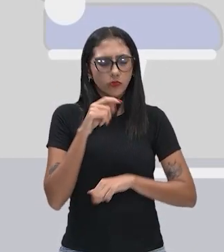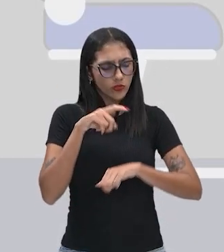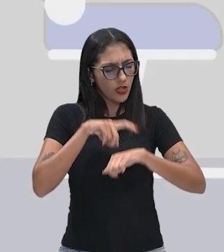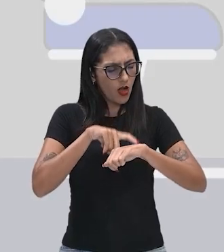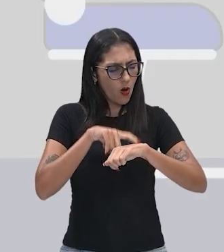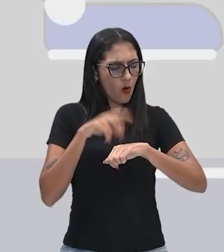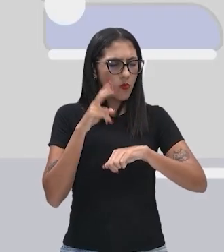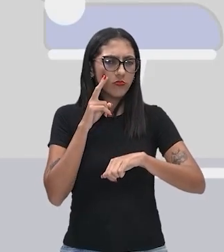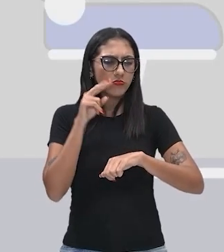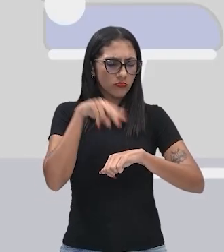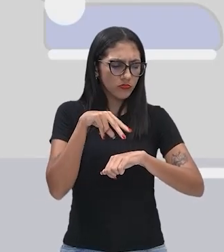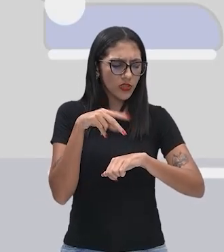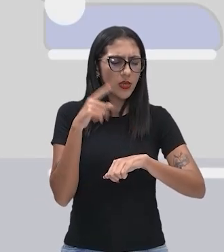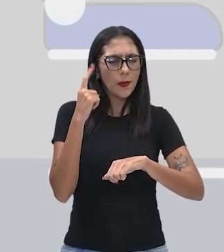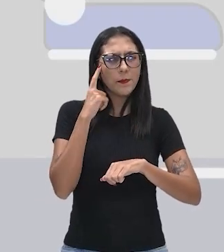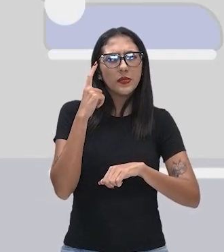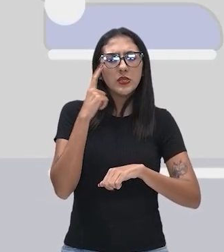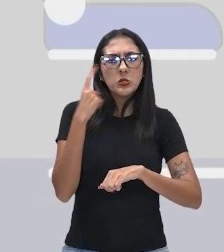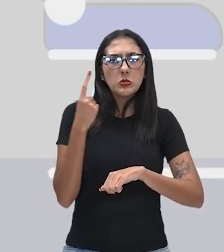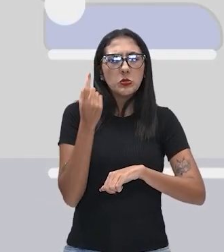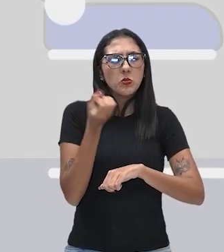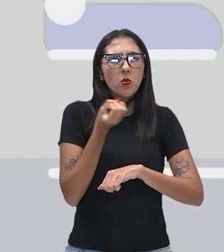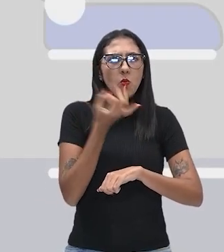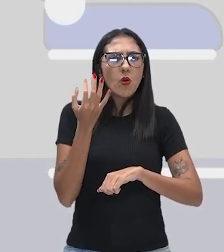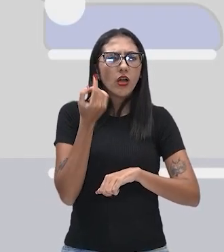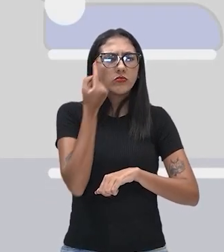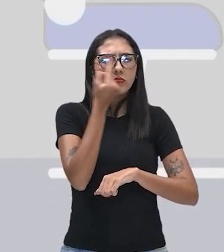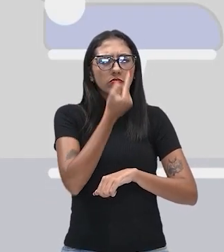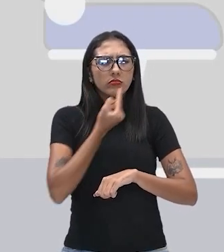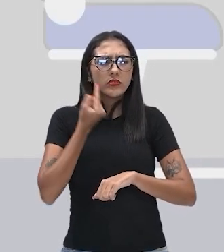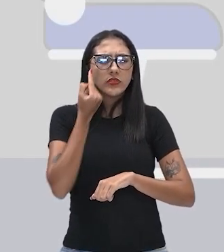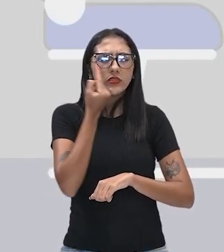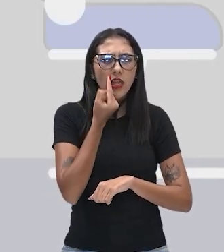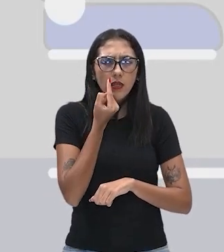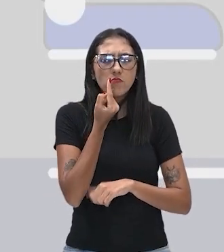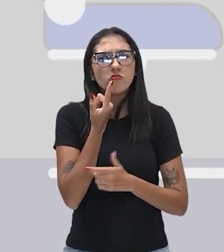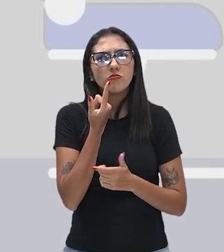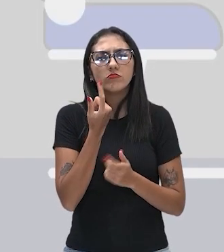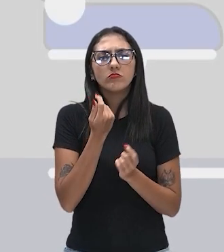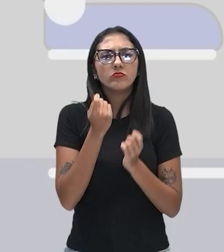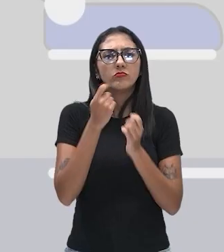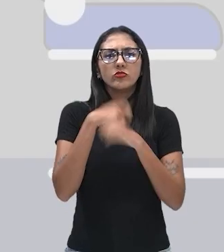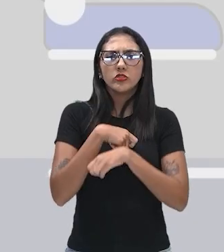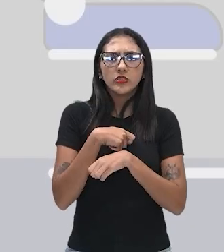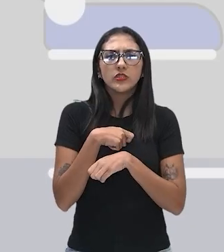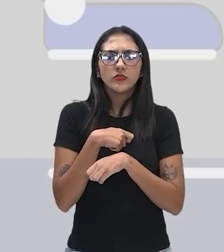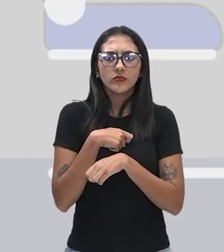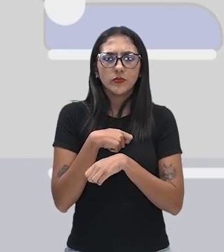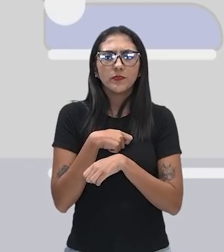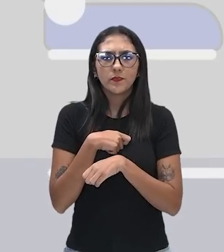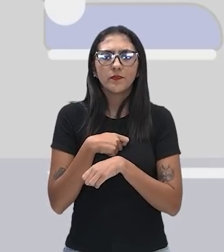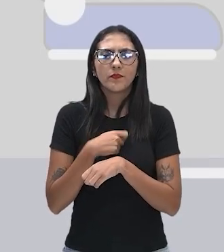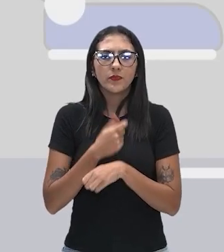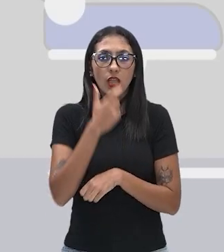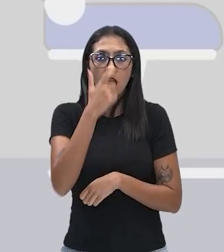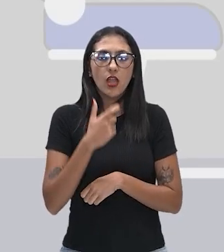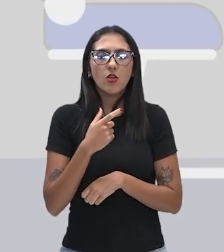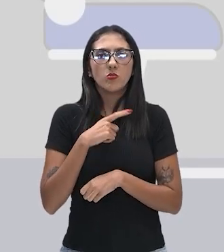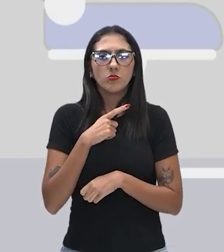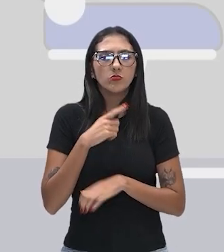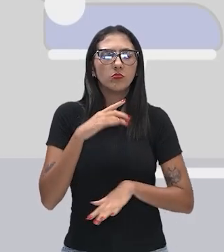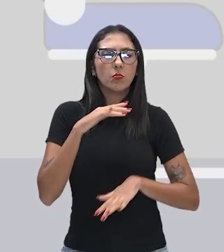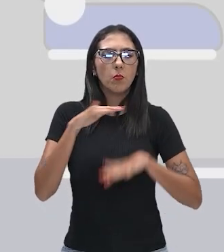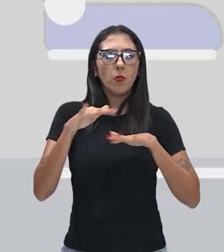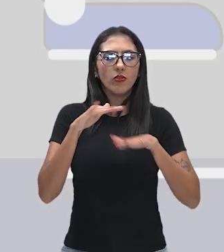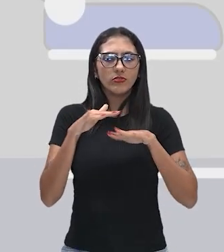assim: quanto tempo eu veria passar se eu estivesse movimentando a